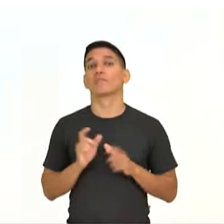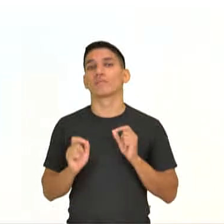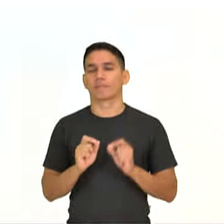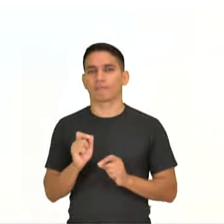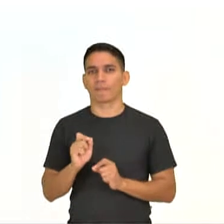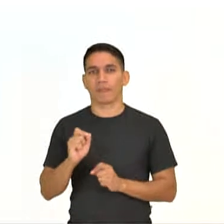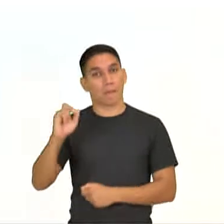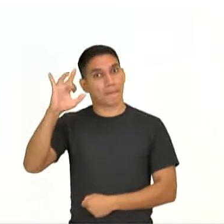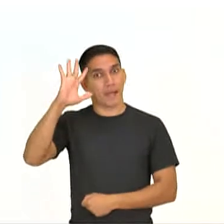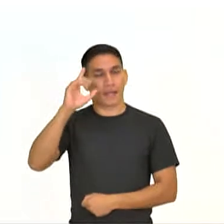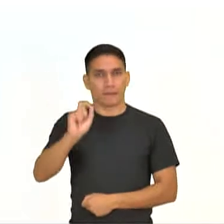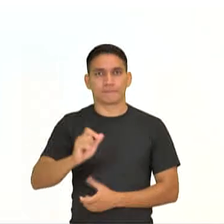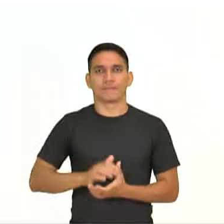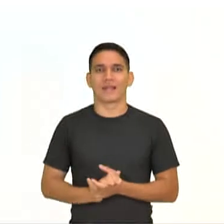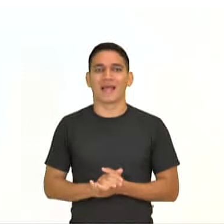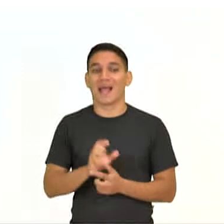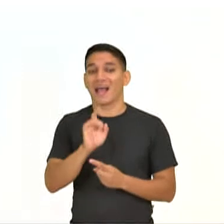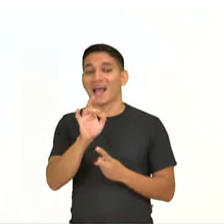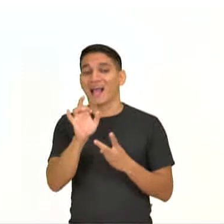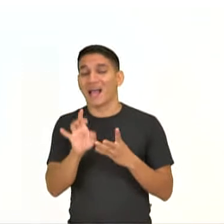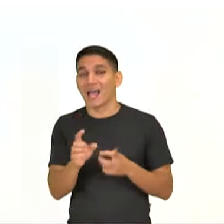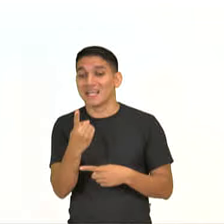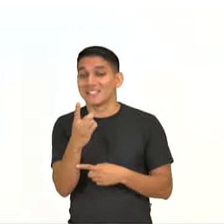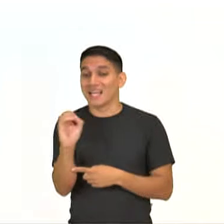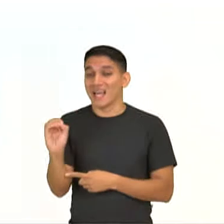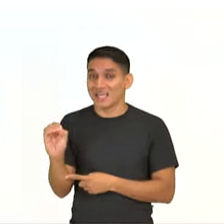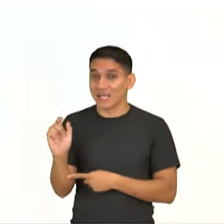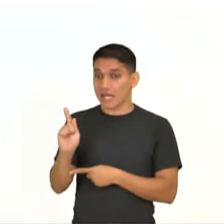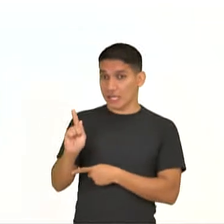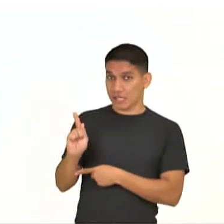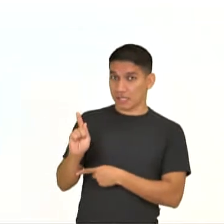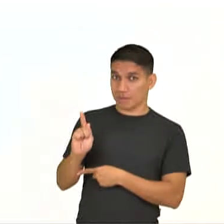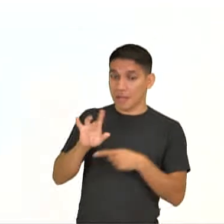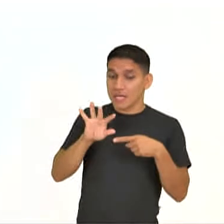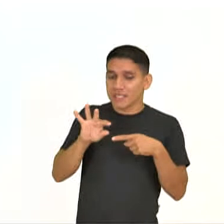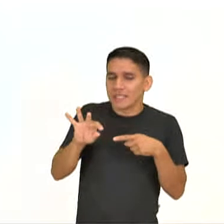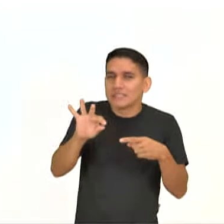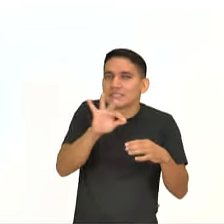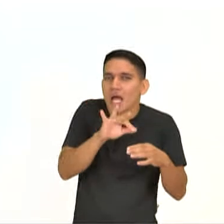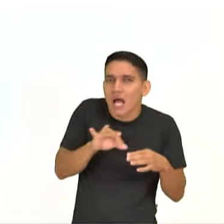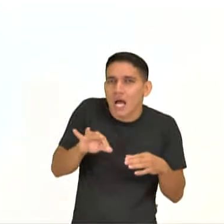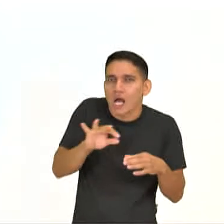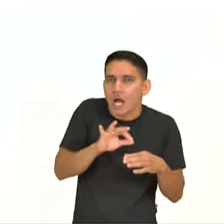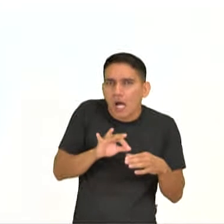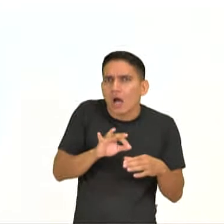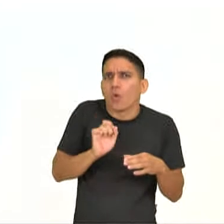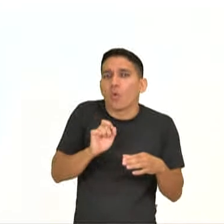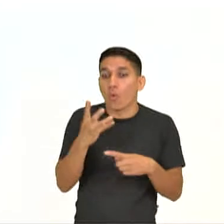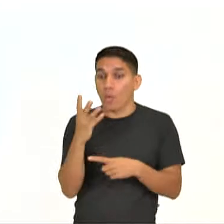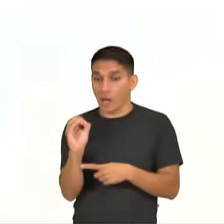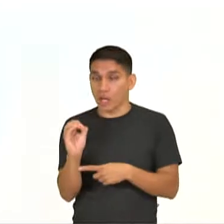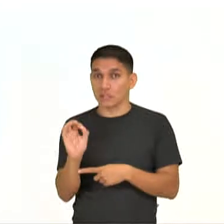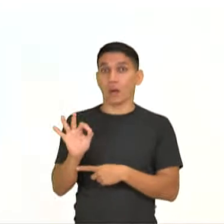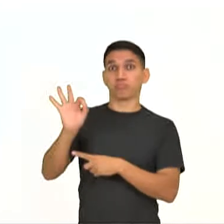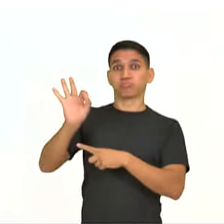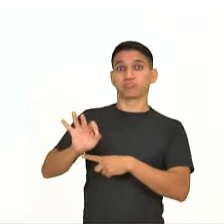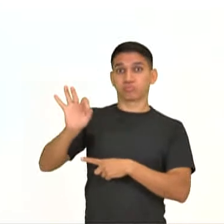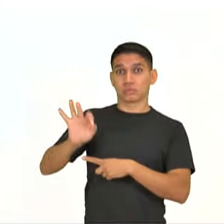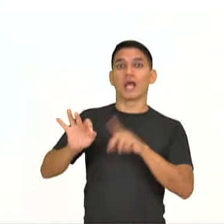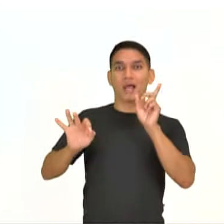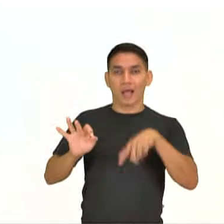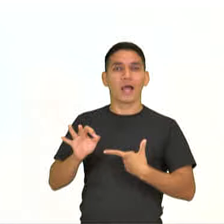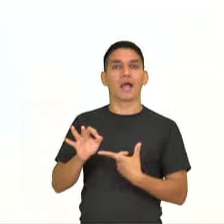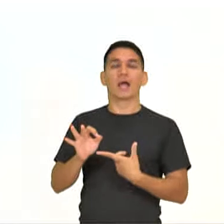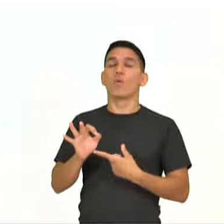ter uma ideia, para cada 100 gramas de sal refinado, cerca de 40% é de sódio,